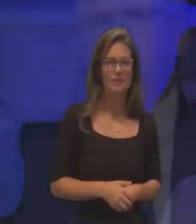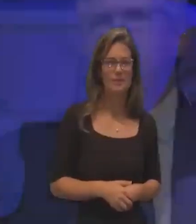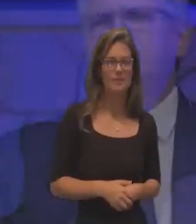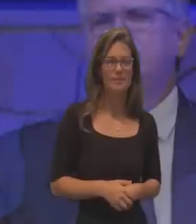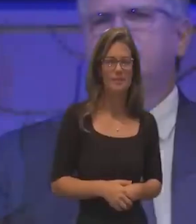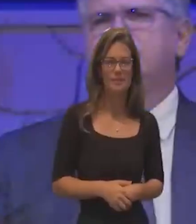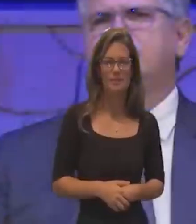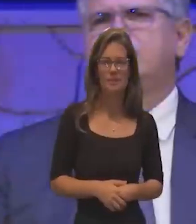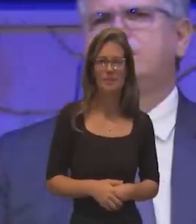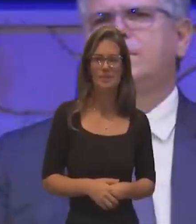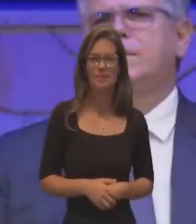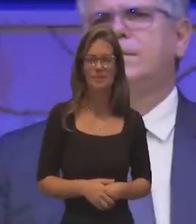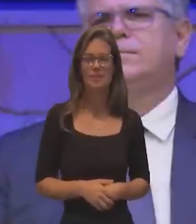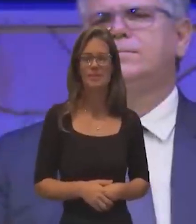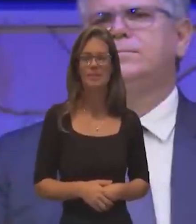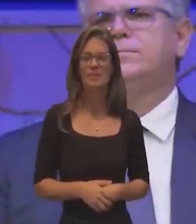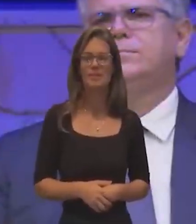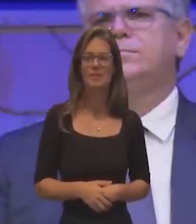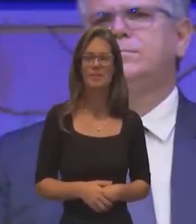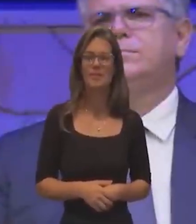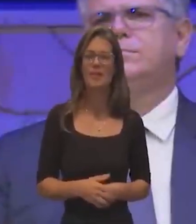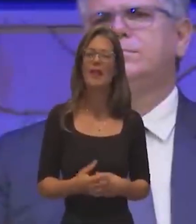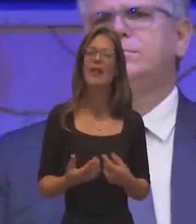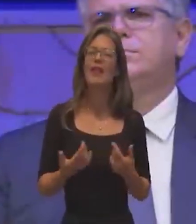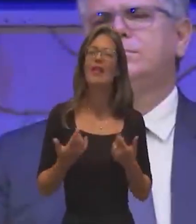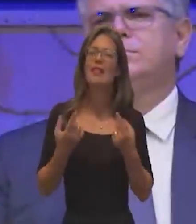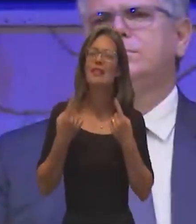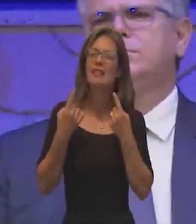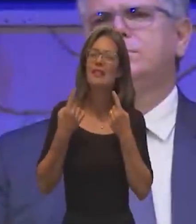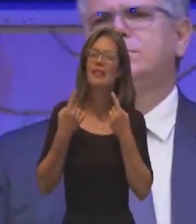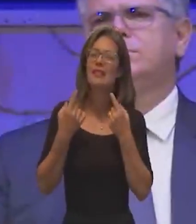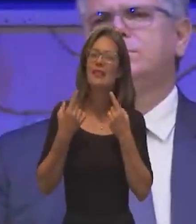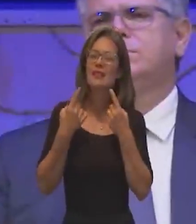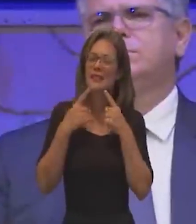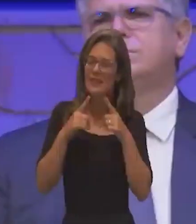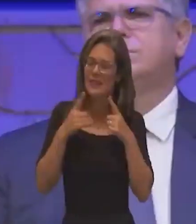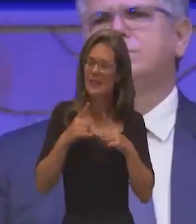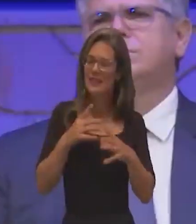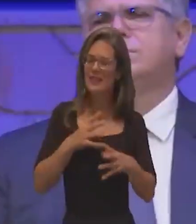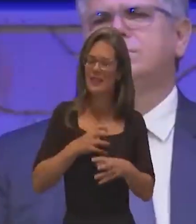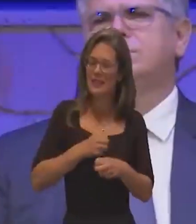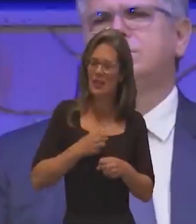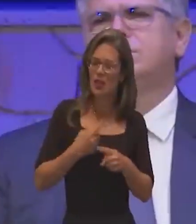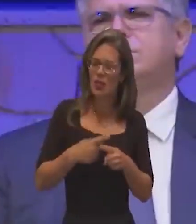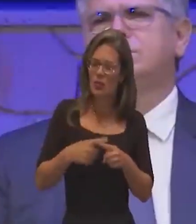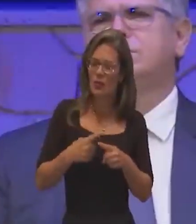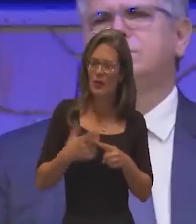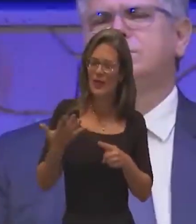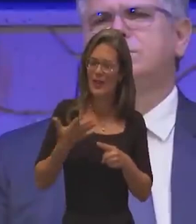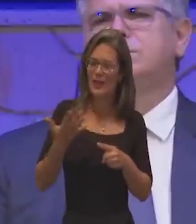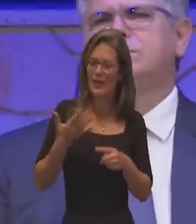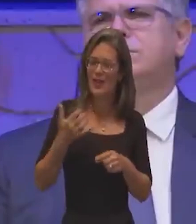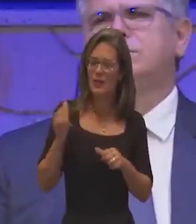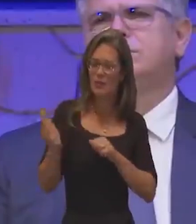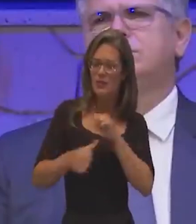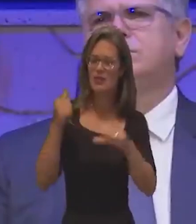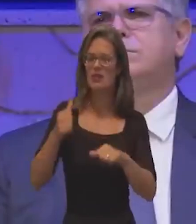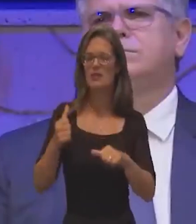Gememos porque nosso desejo é que sejamos consumidos, retirados deste lugar de restrições,